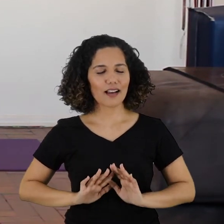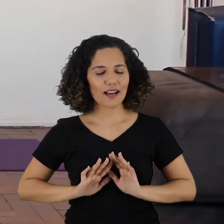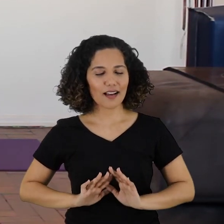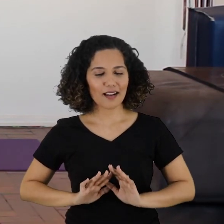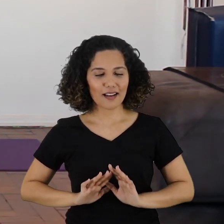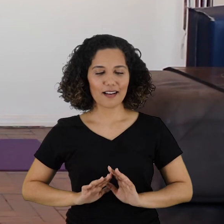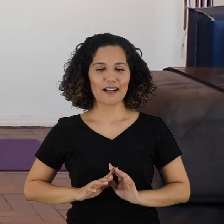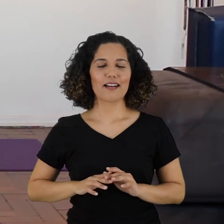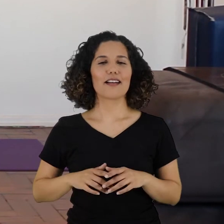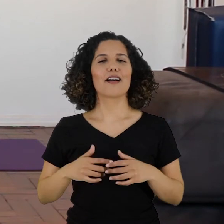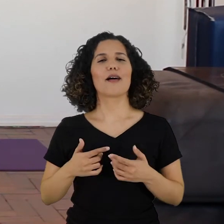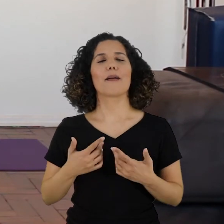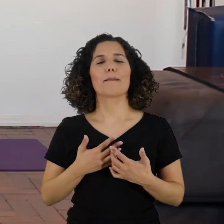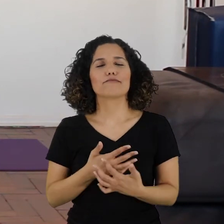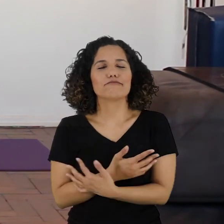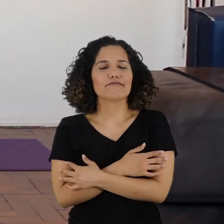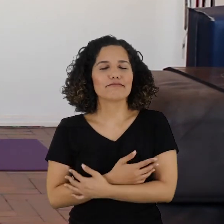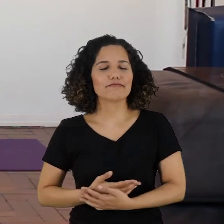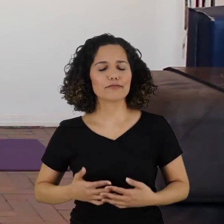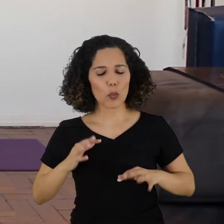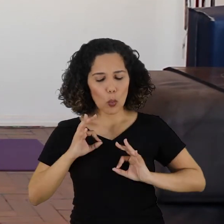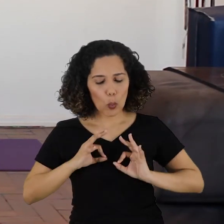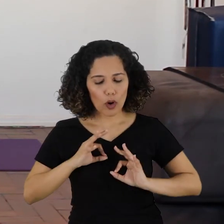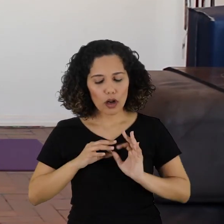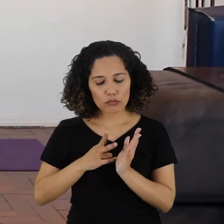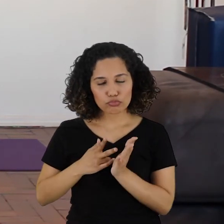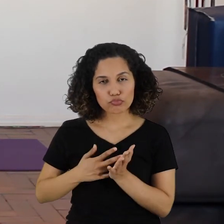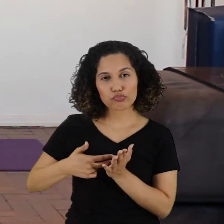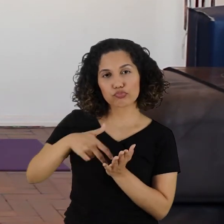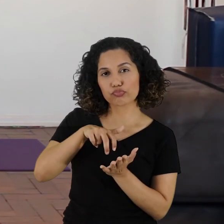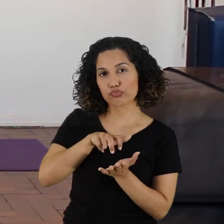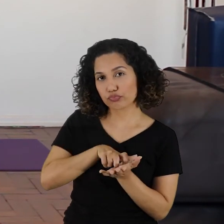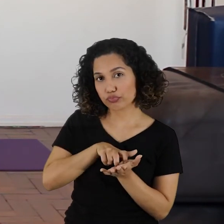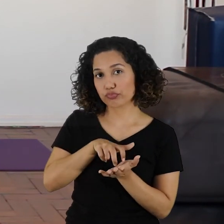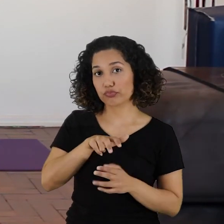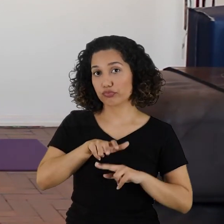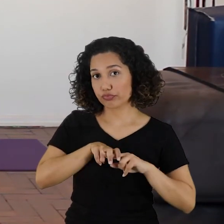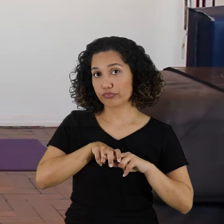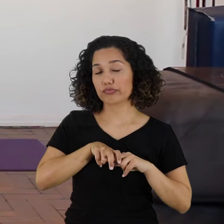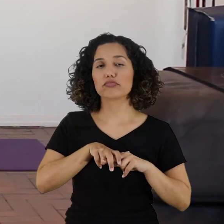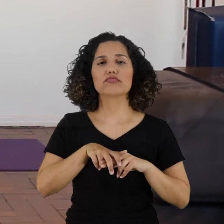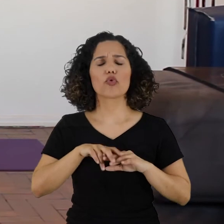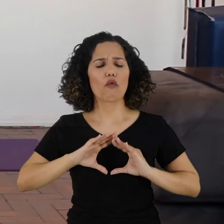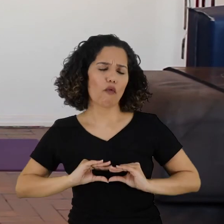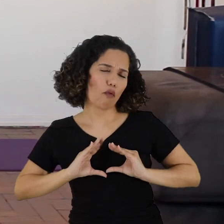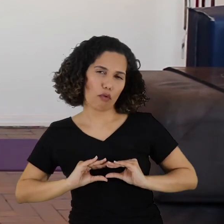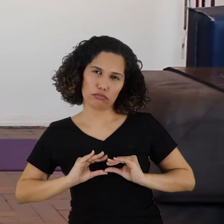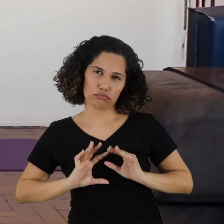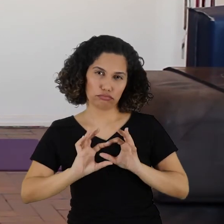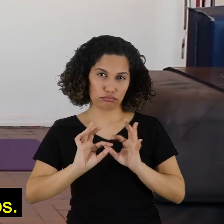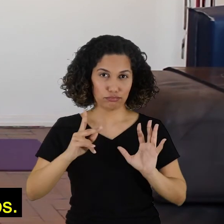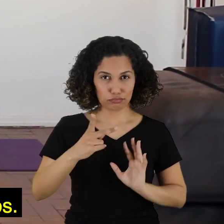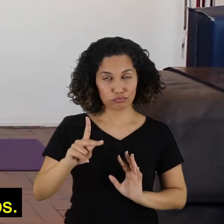Devagar, com o auxílio das mãos, começa a se preparar para sentar. Senta naquela postura que você fica